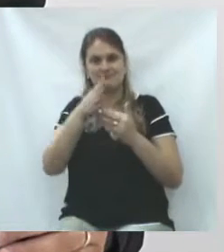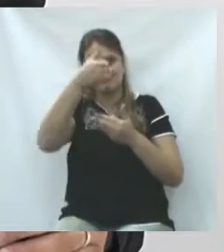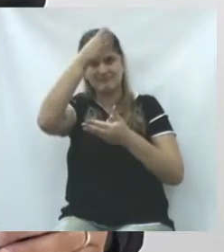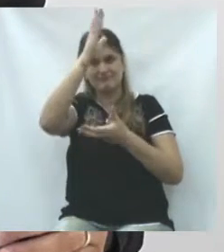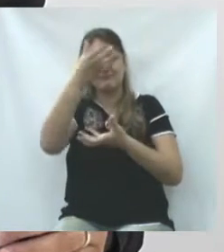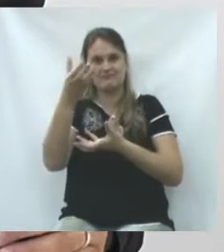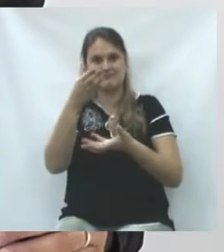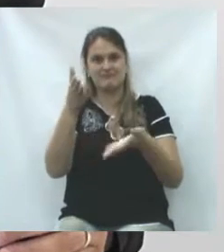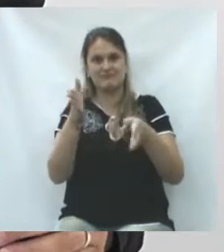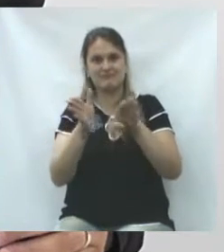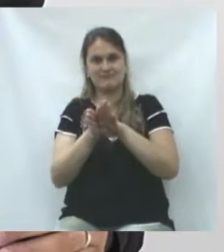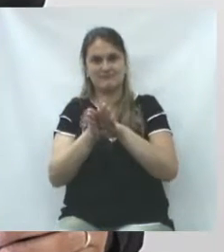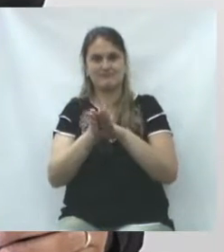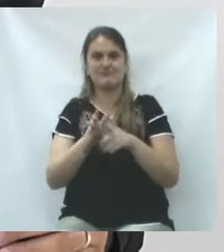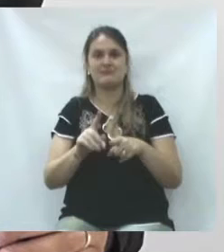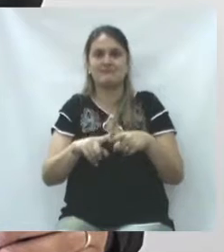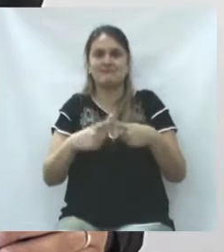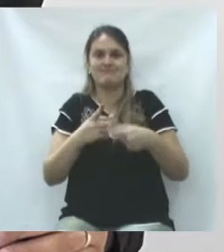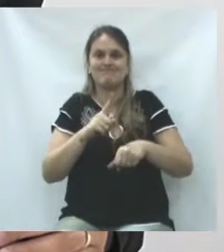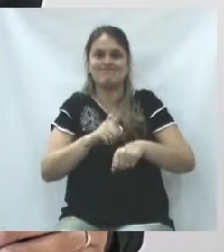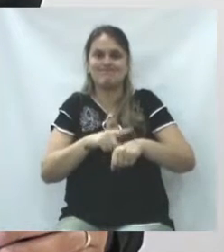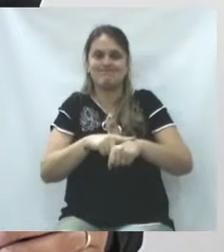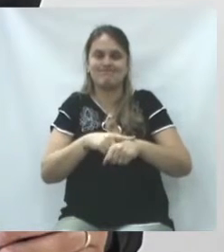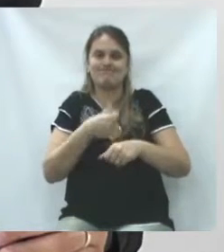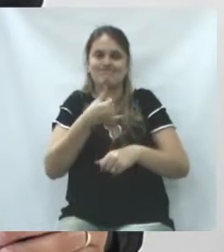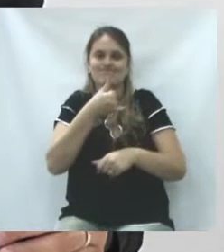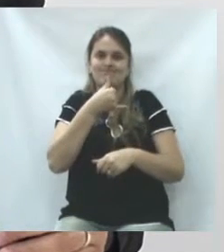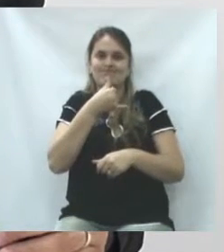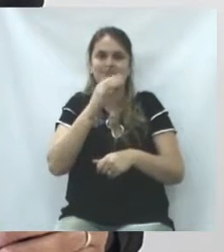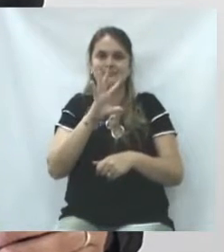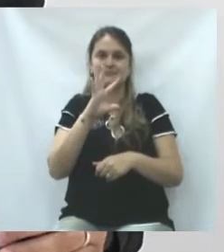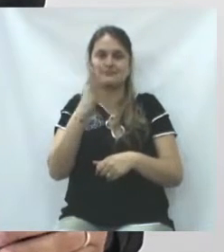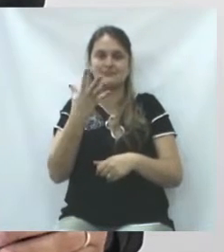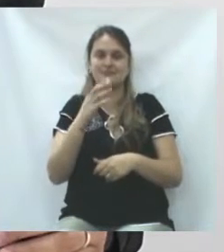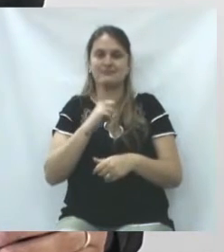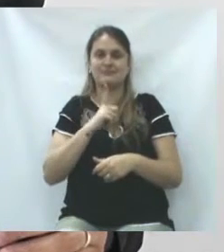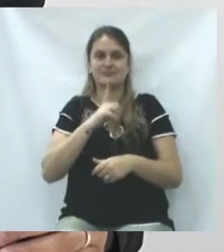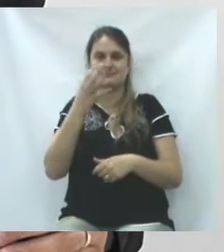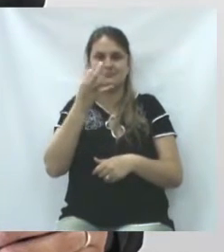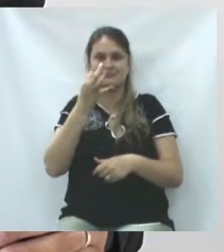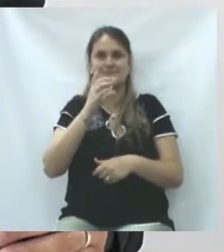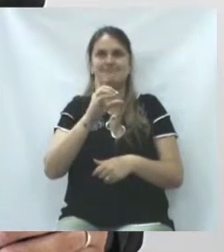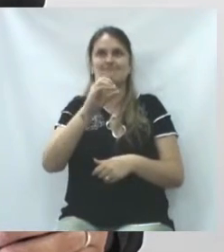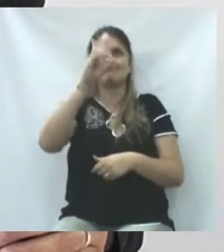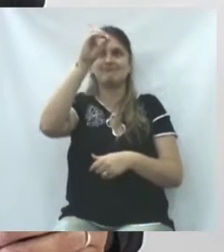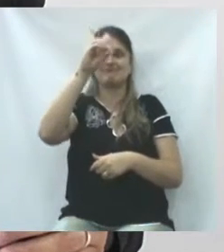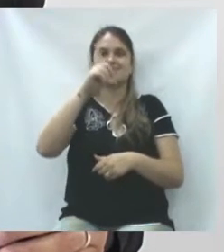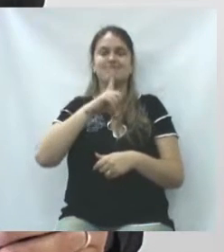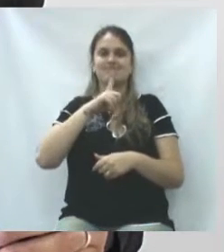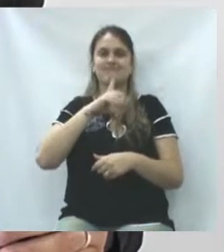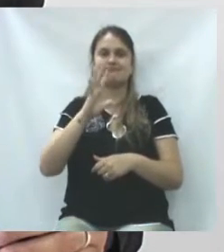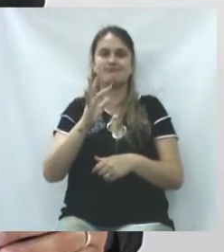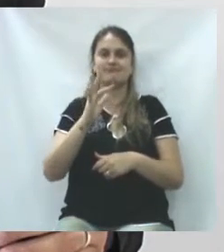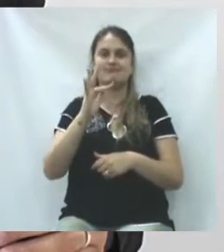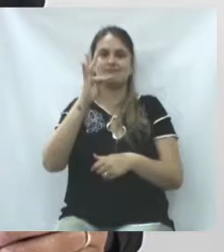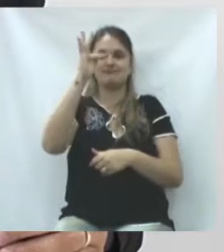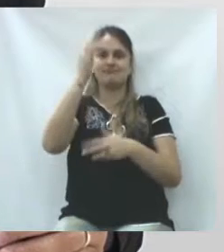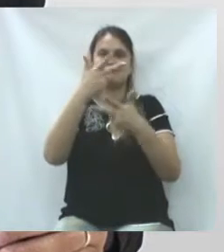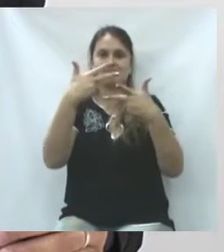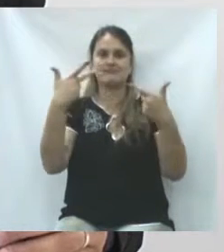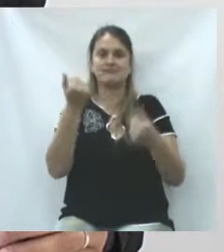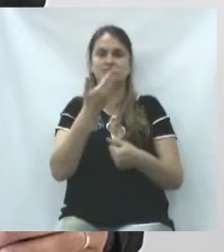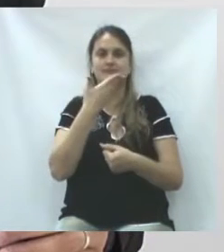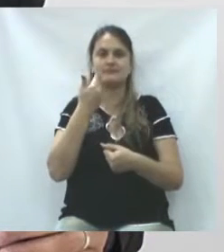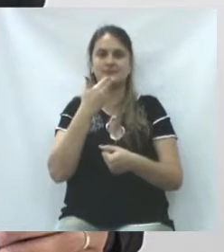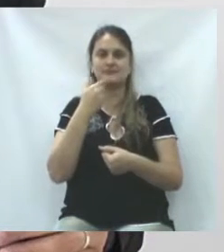o momento dele. Eu tenho certeza que Deus tem reservado para nós um lugarzinho